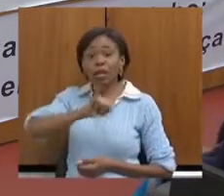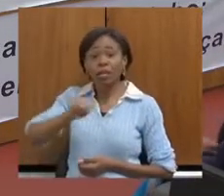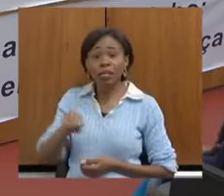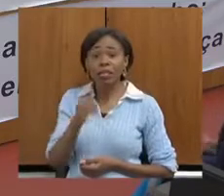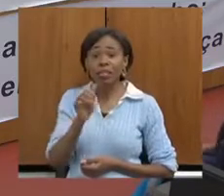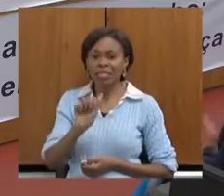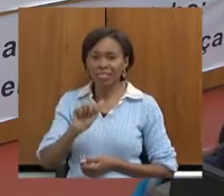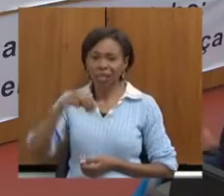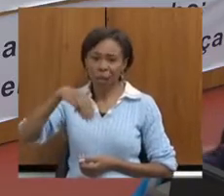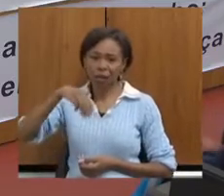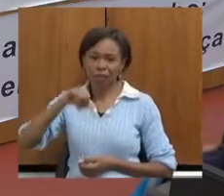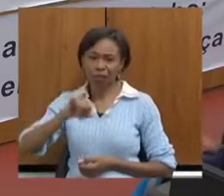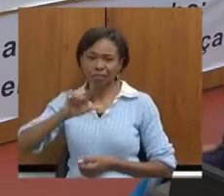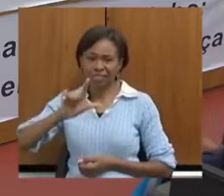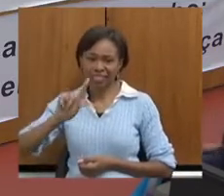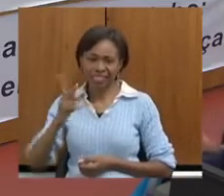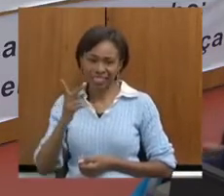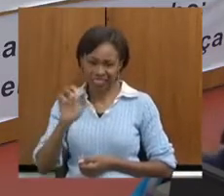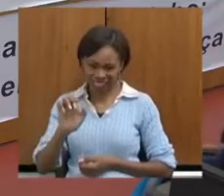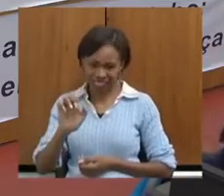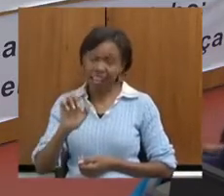estudante da escola